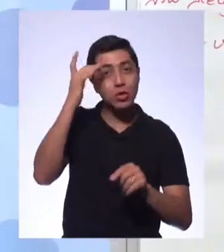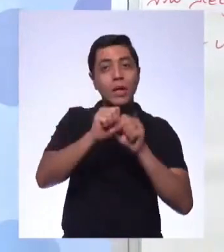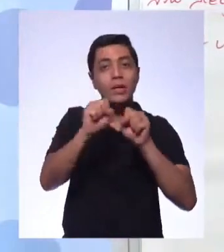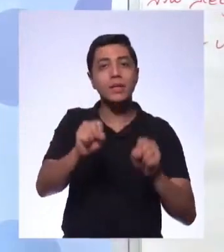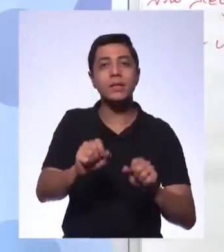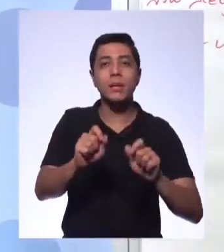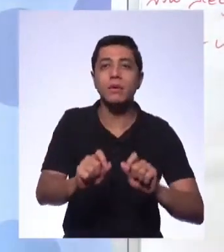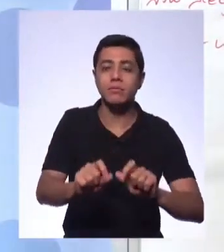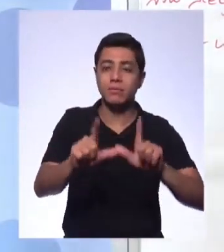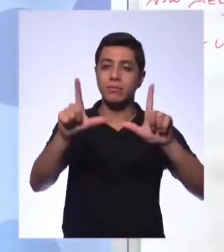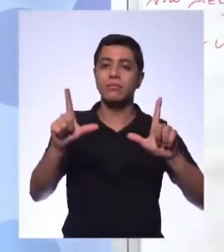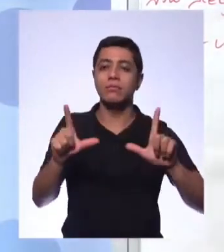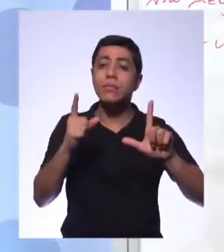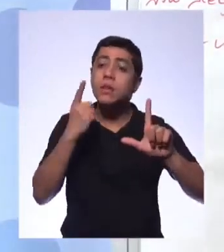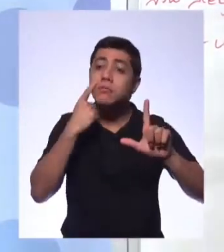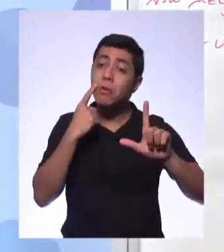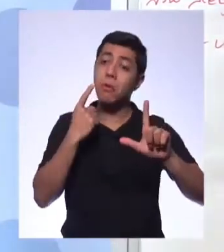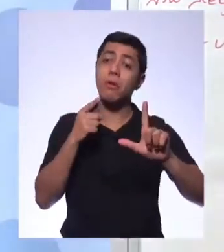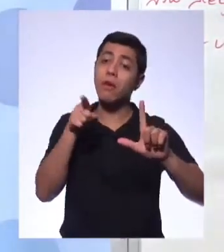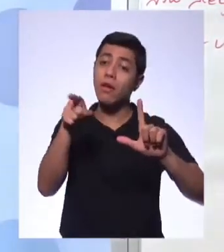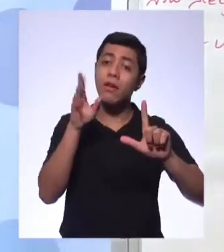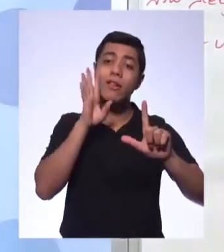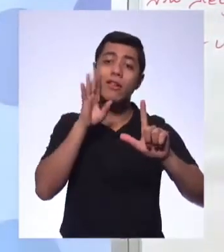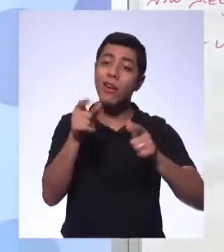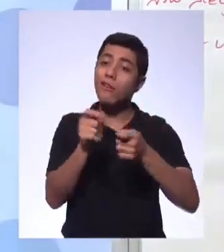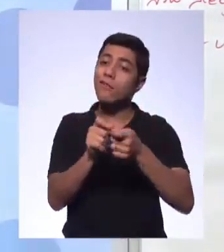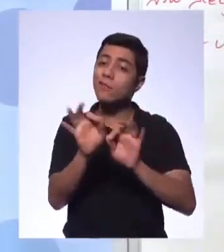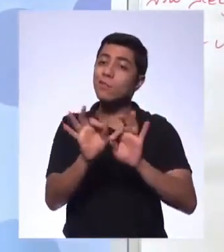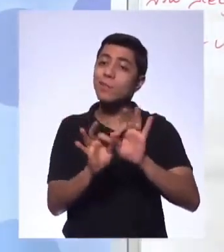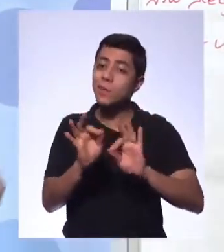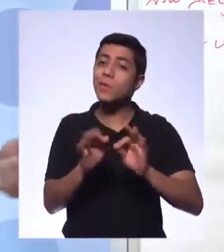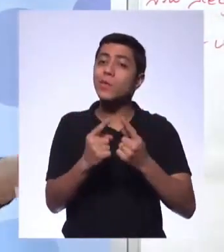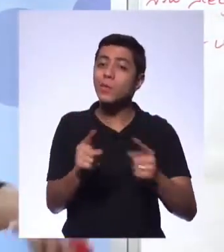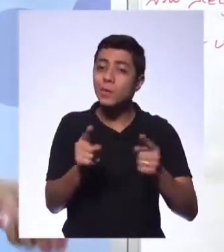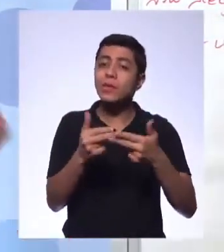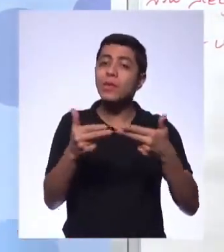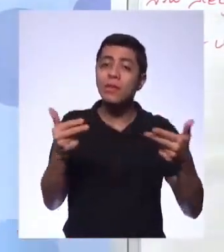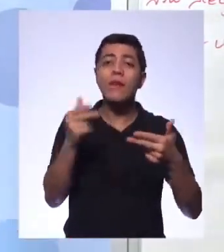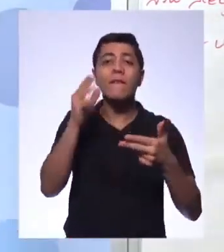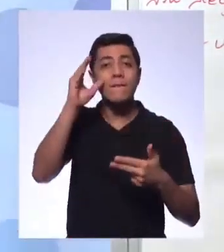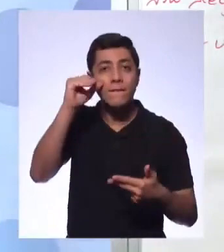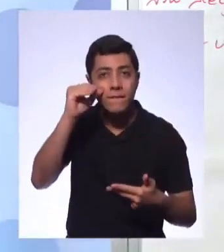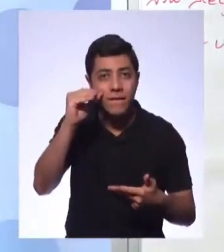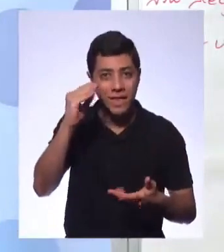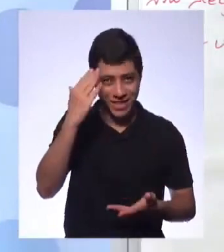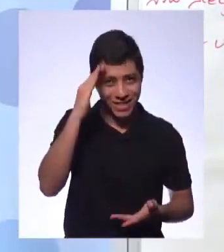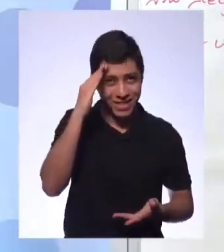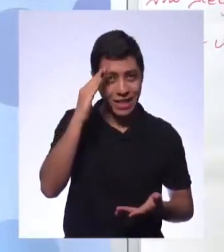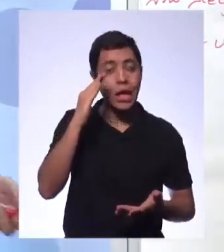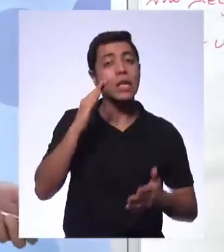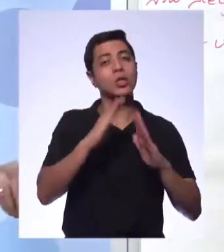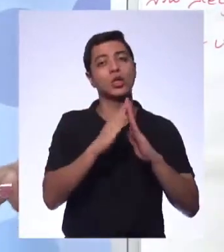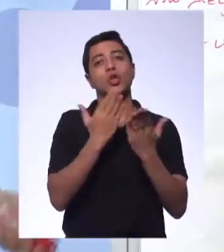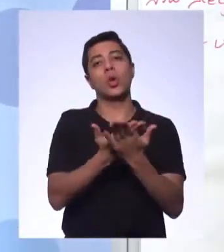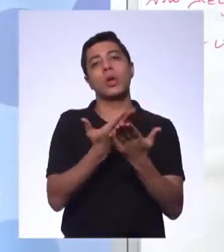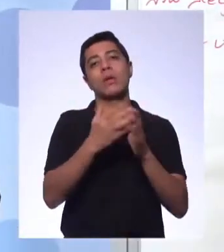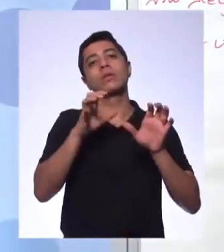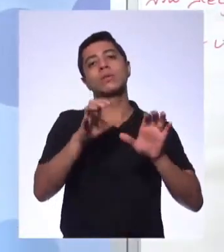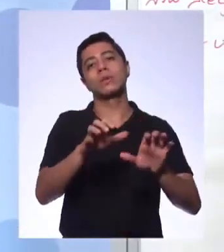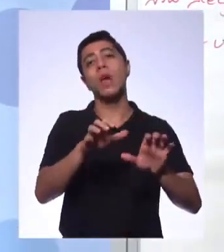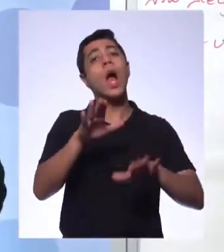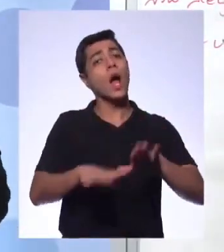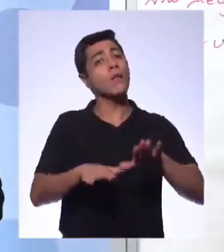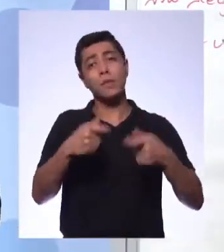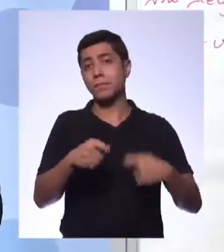produção. É uma forma interessante de criar um festivalzinho de música para a escola, mesmo não estando, né,